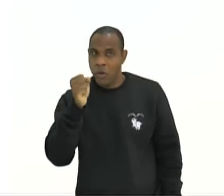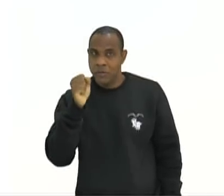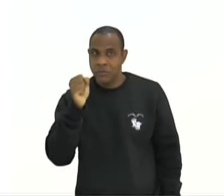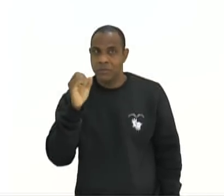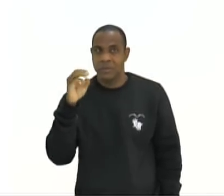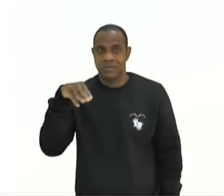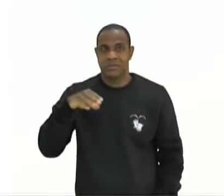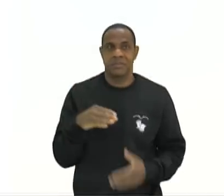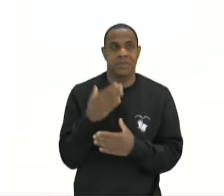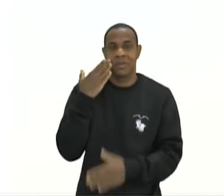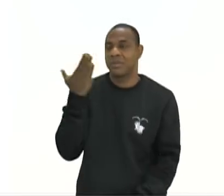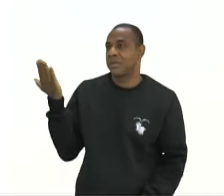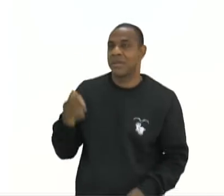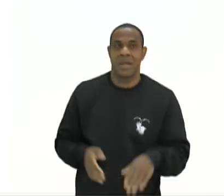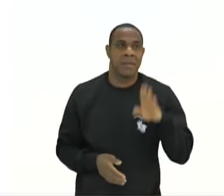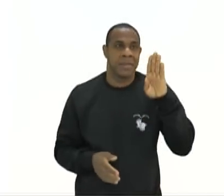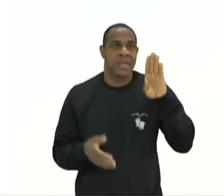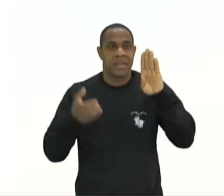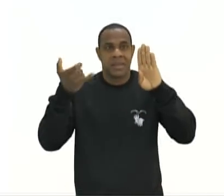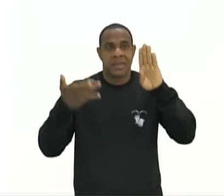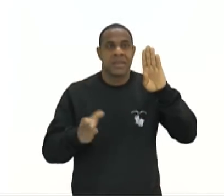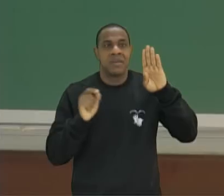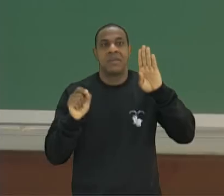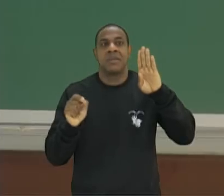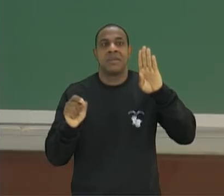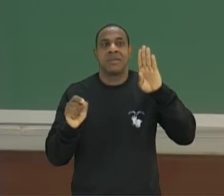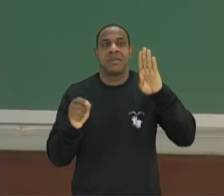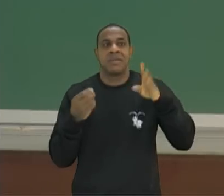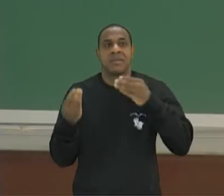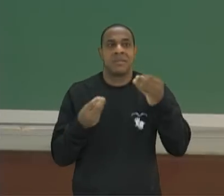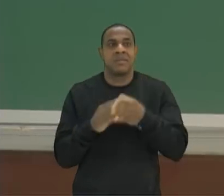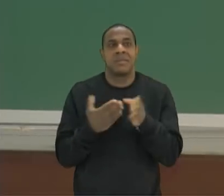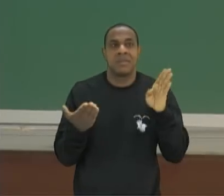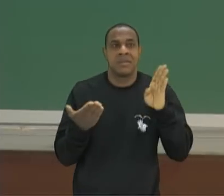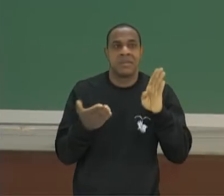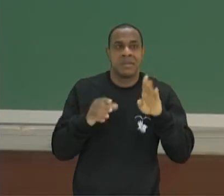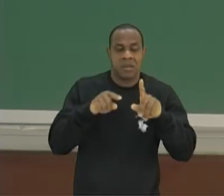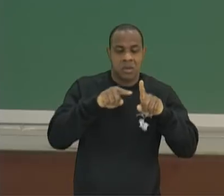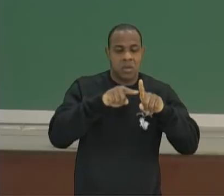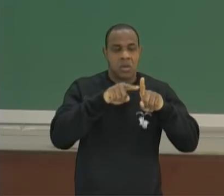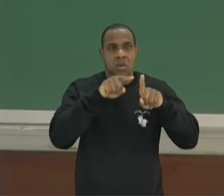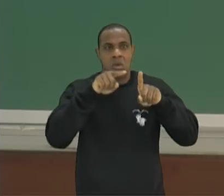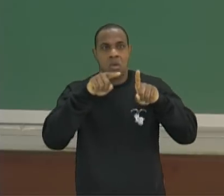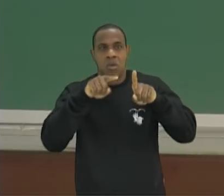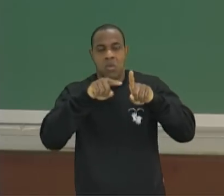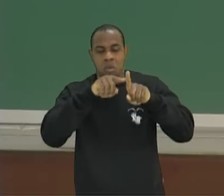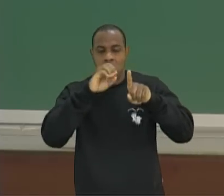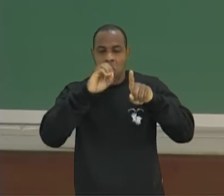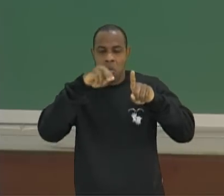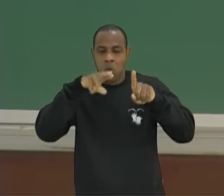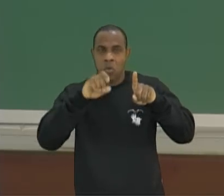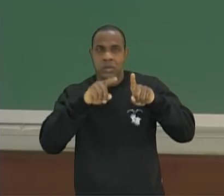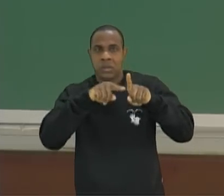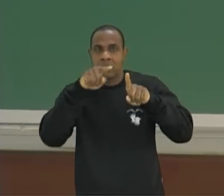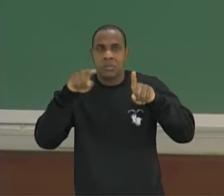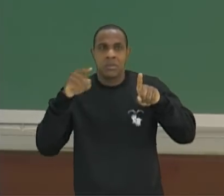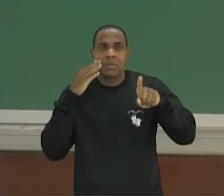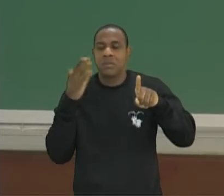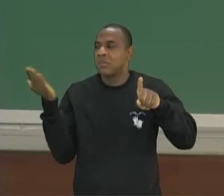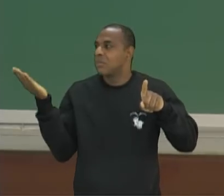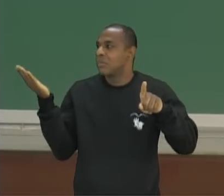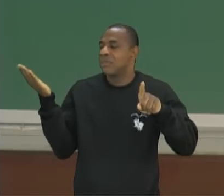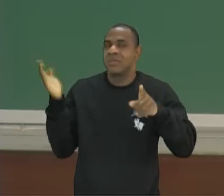a nossa letra B, ele pede para determinarmos o comprimento de onda e preste muita atenção nesse gráfico, certo? Eu peguei ali